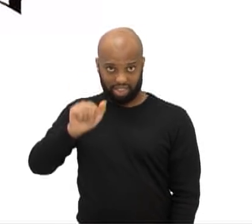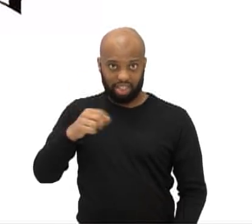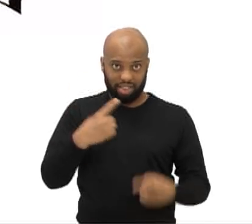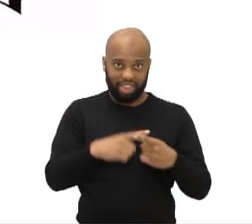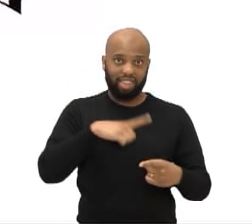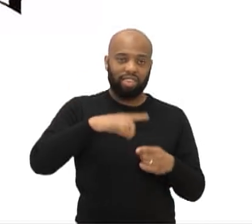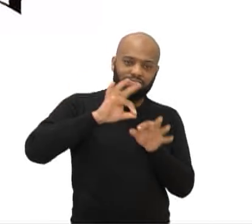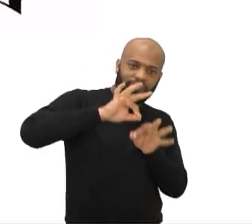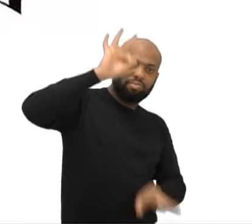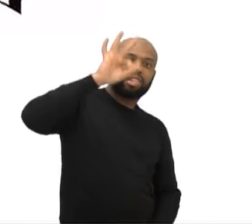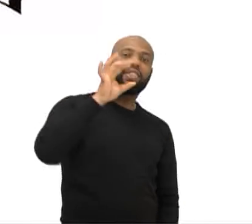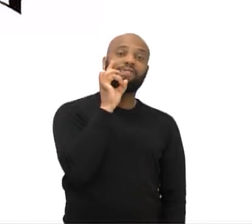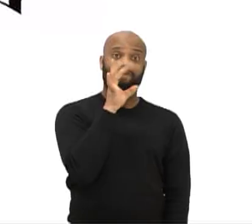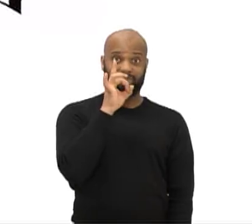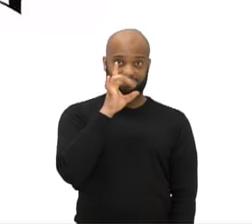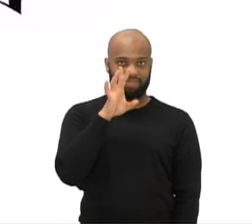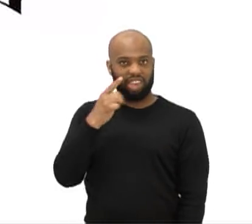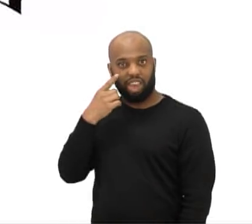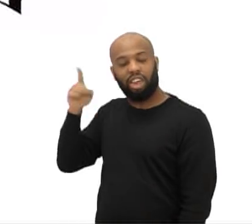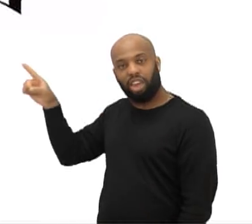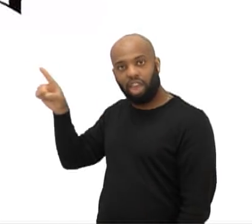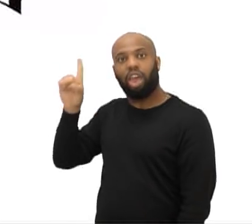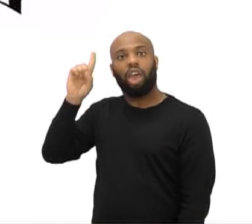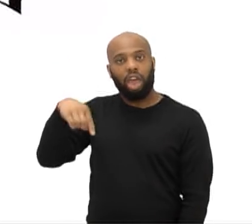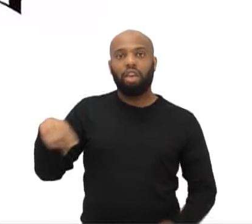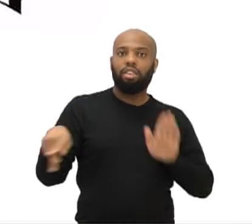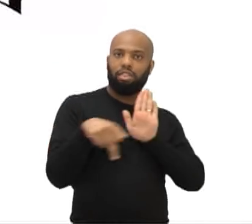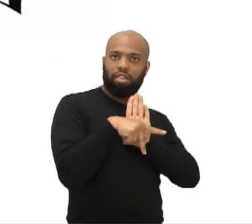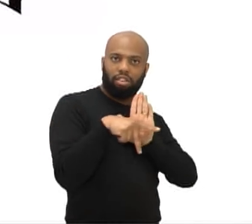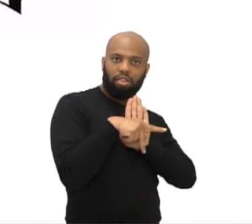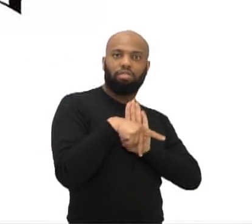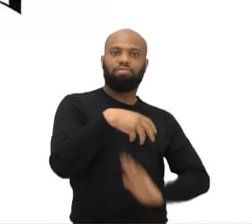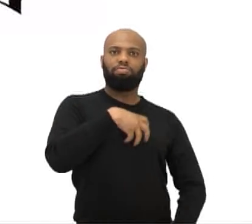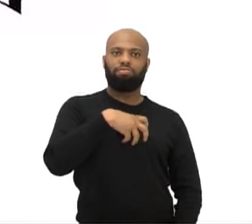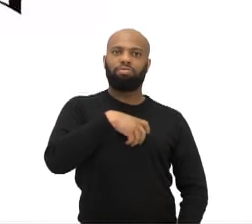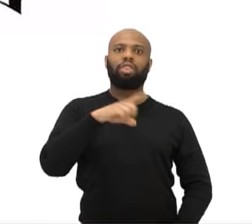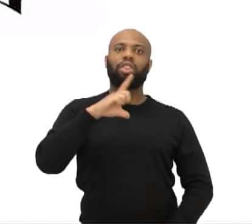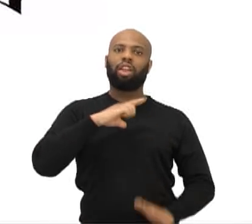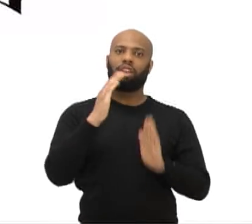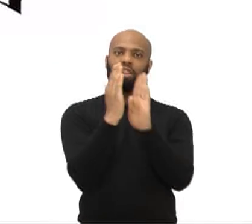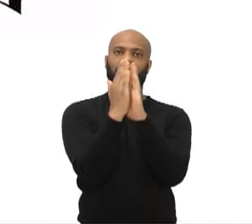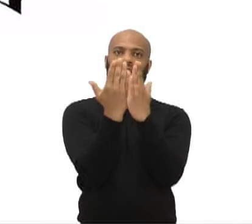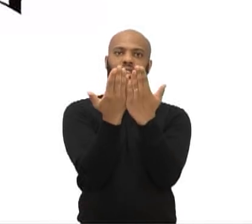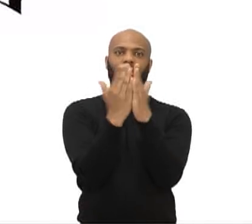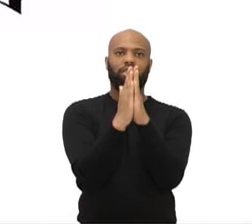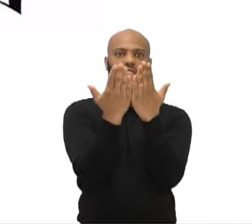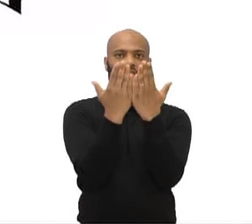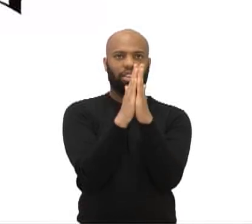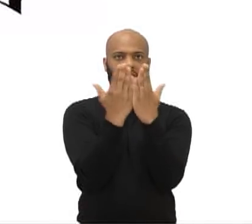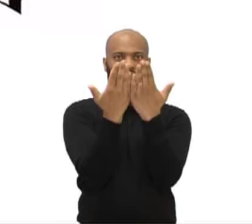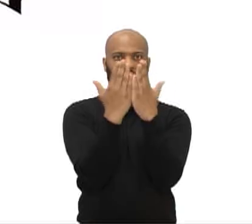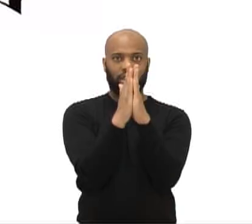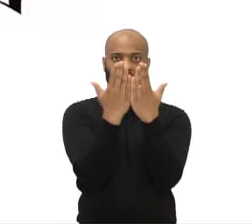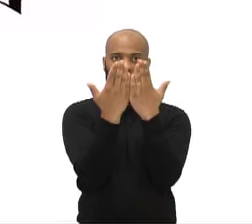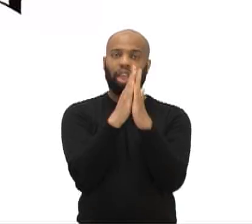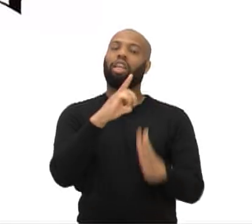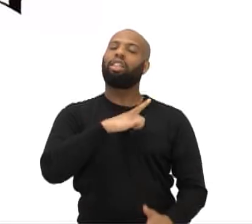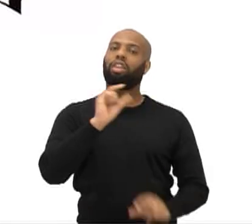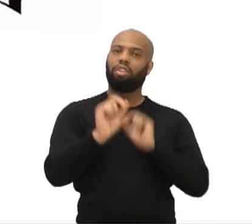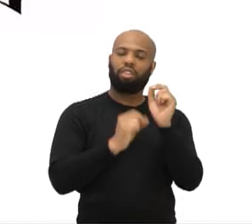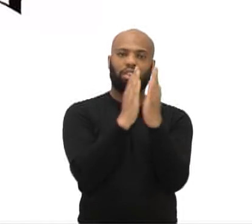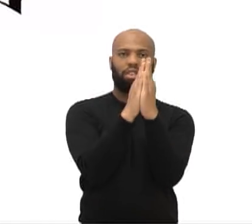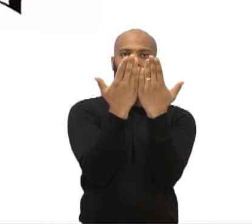vertical uma linha, essa linha na cor verde, nós temos a simetria entre o lado direito e o lado